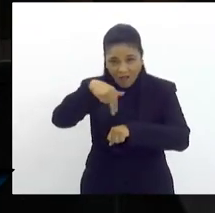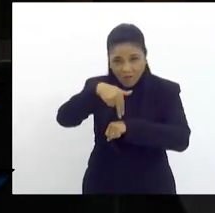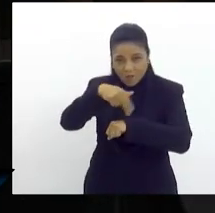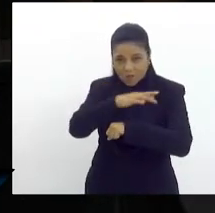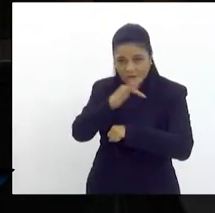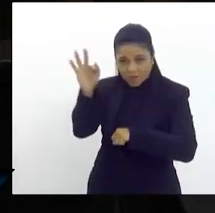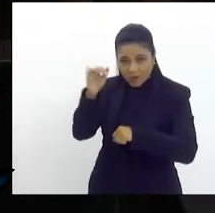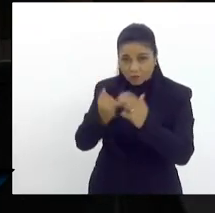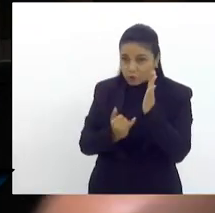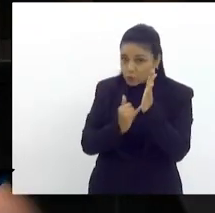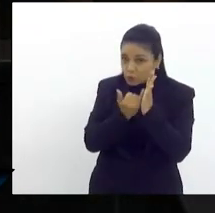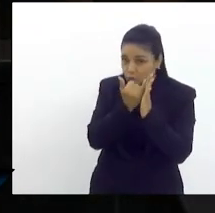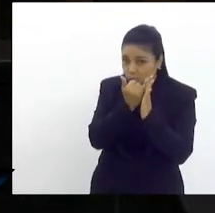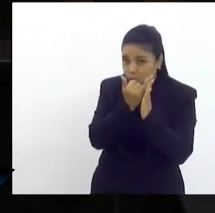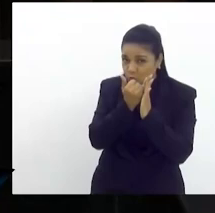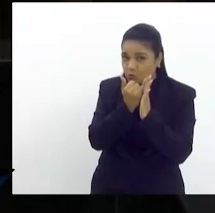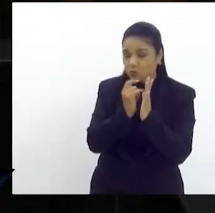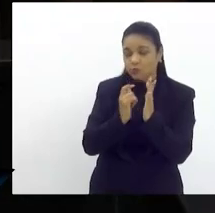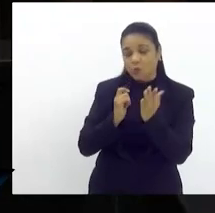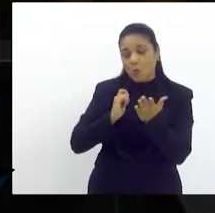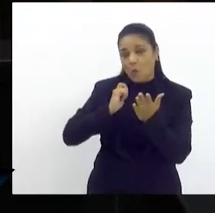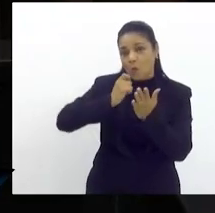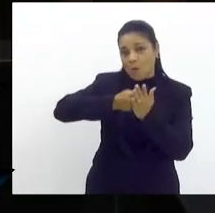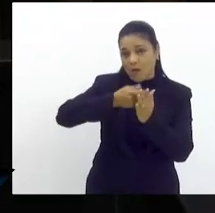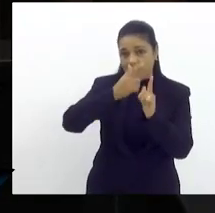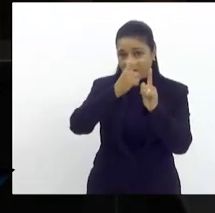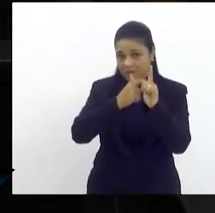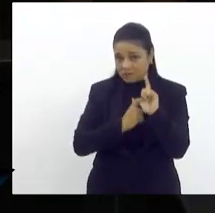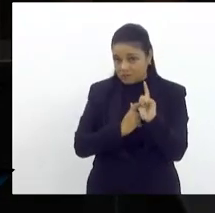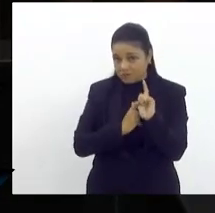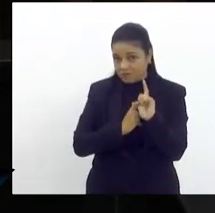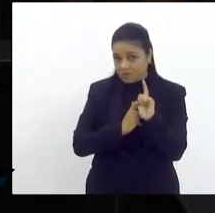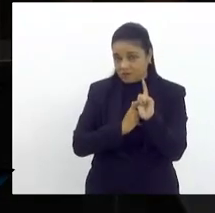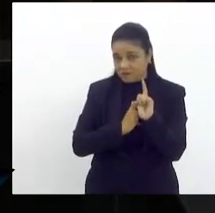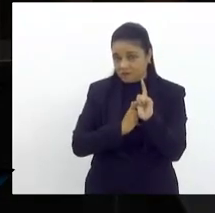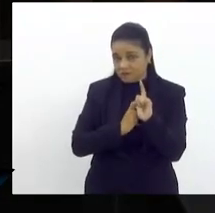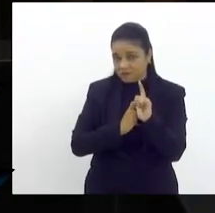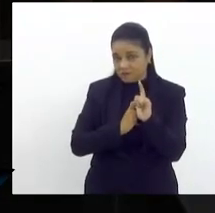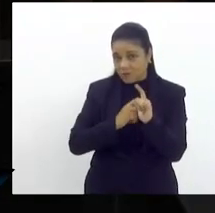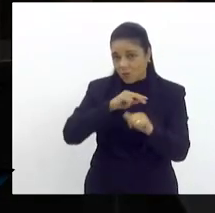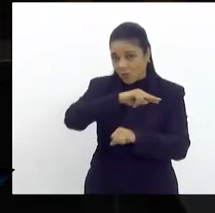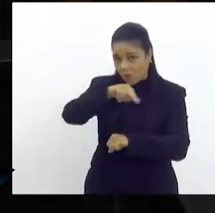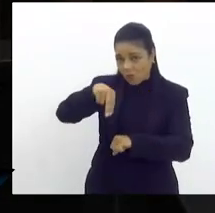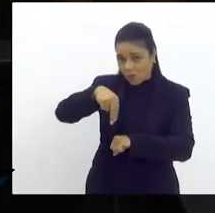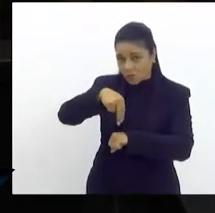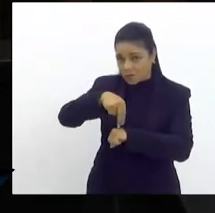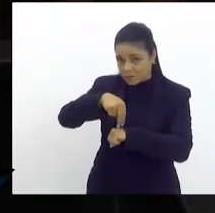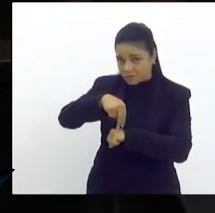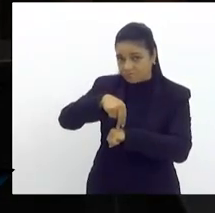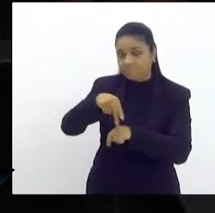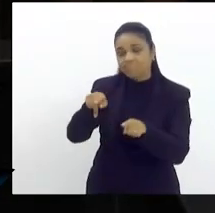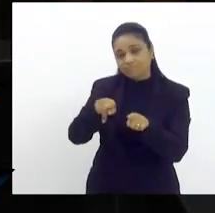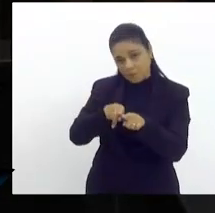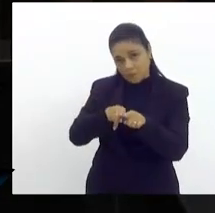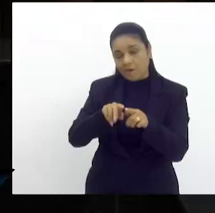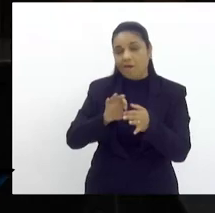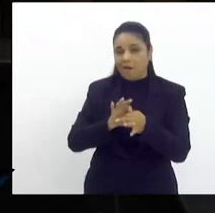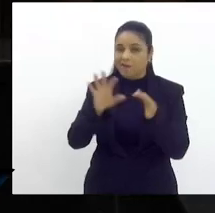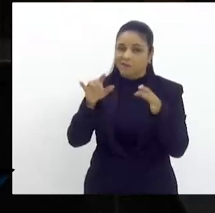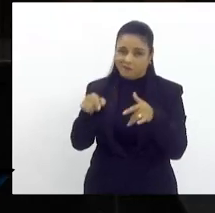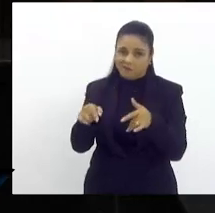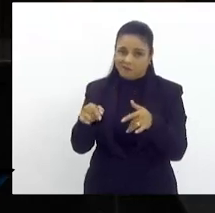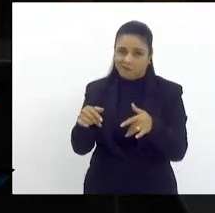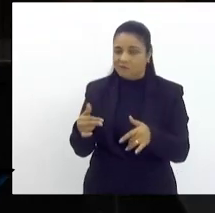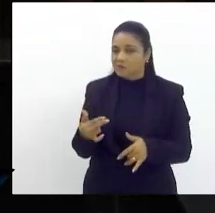juros do pagamento do serviço da dívida com a união também é autorizativo não